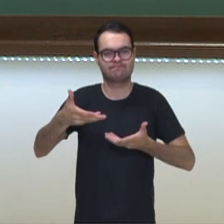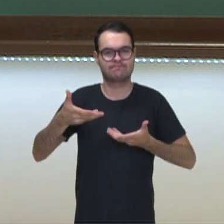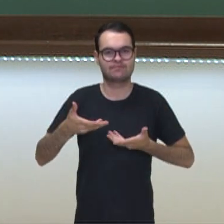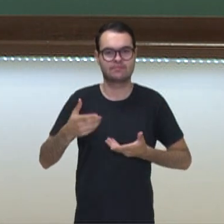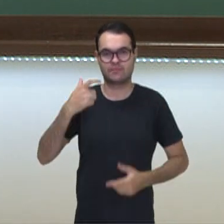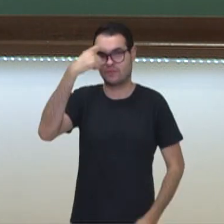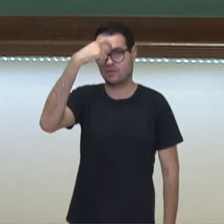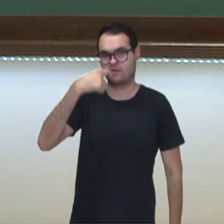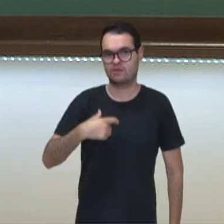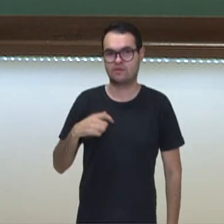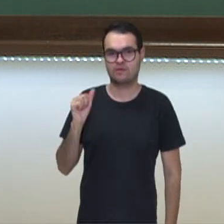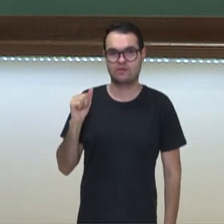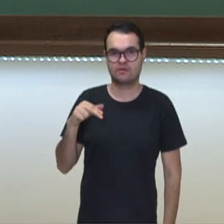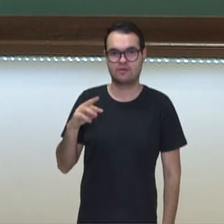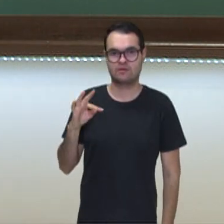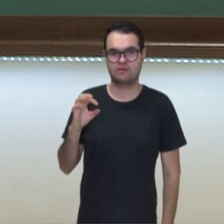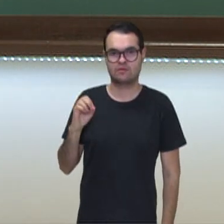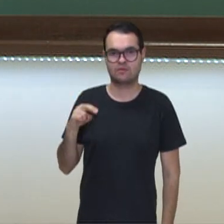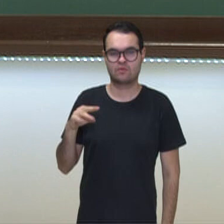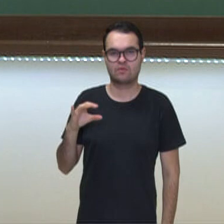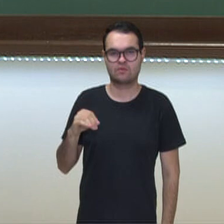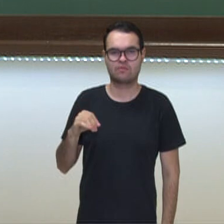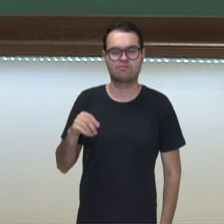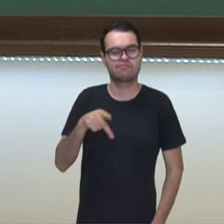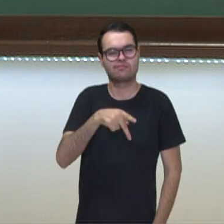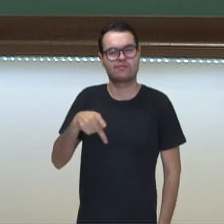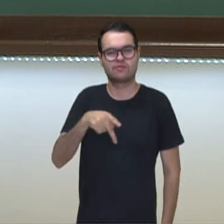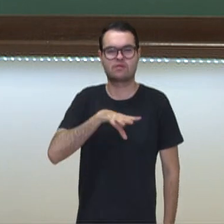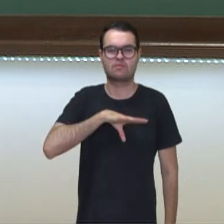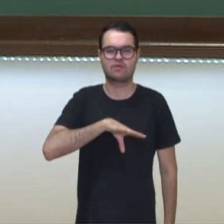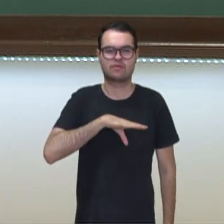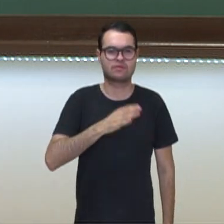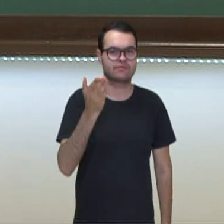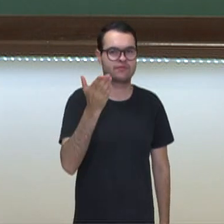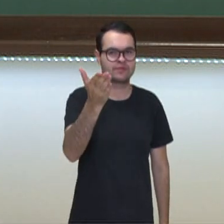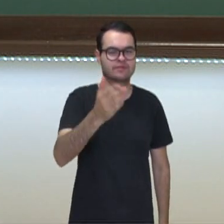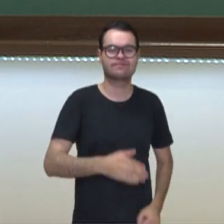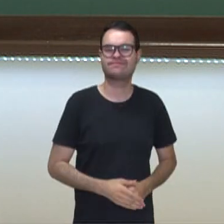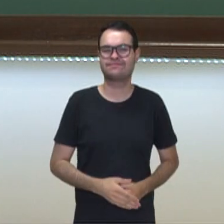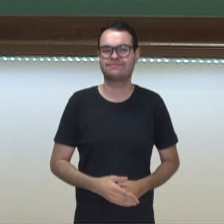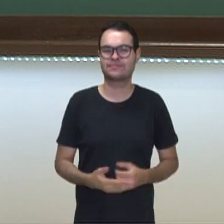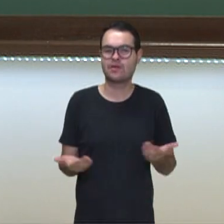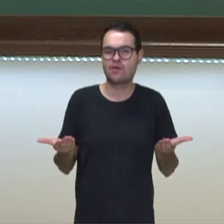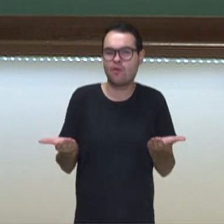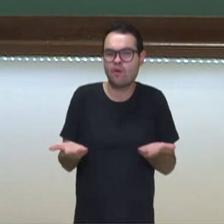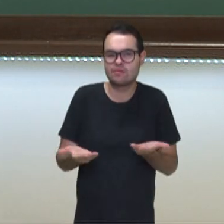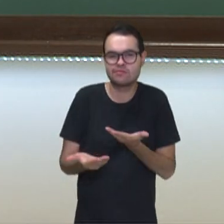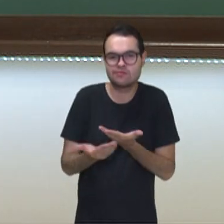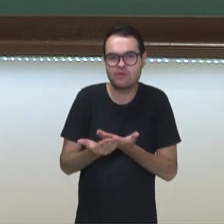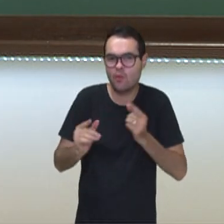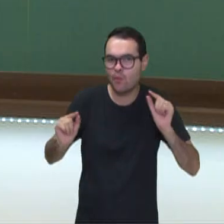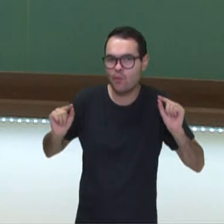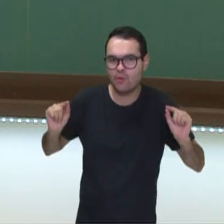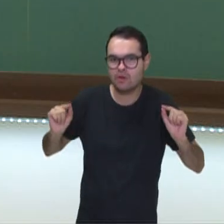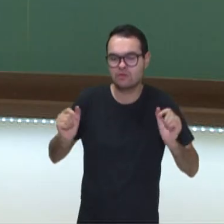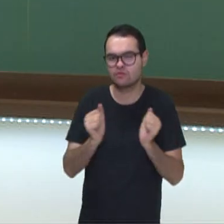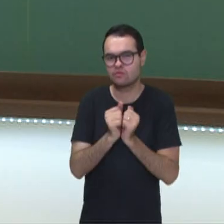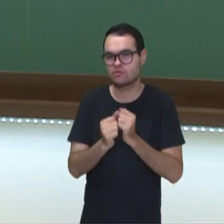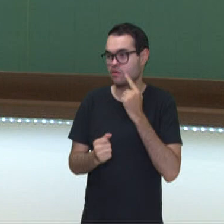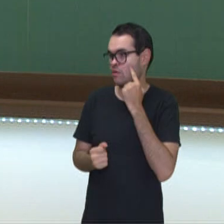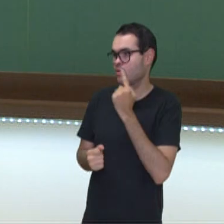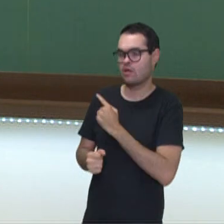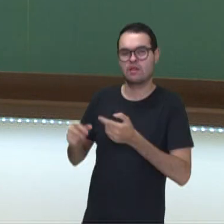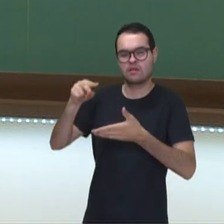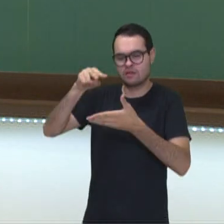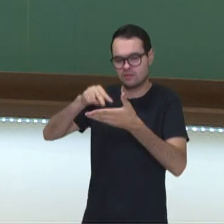professor Antônio, professor de língua portuguesa de vocês. E o que vamos estudar hoje? Vamos juntos. Efetuar leitura